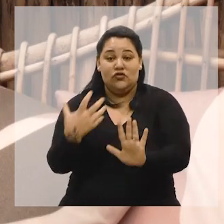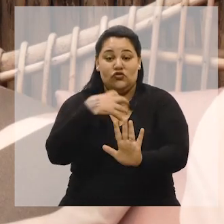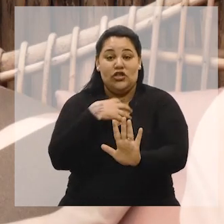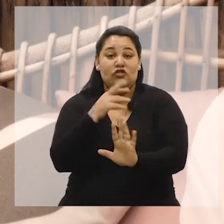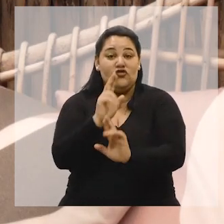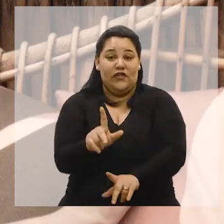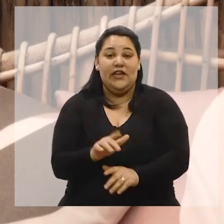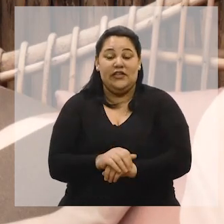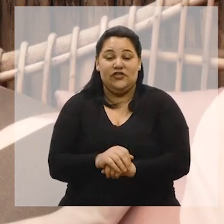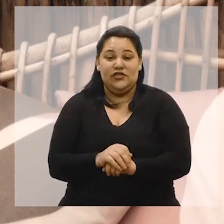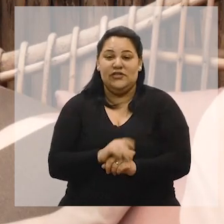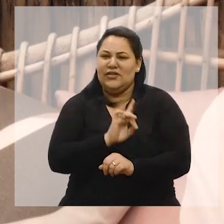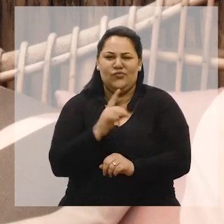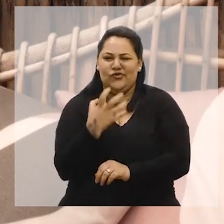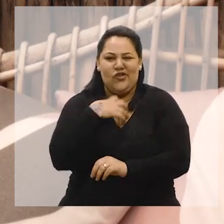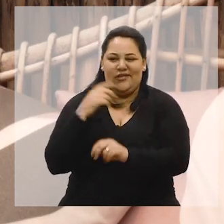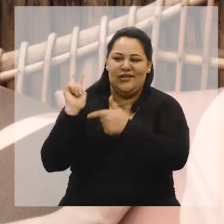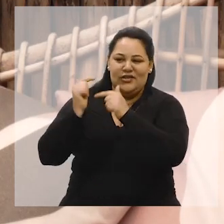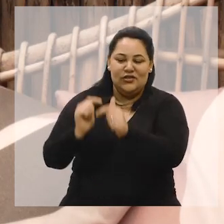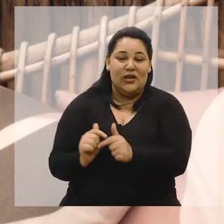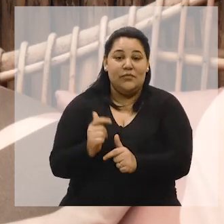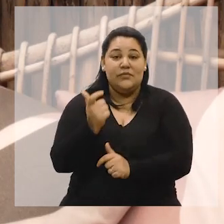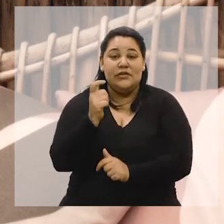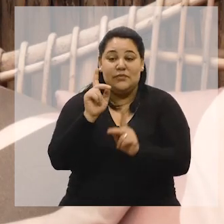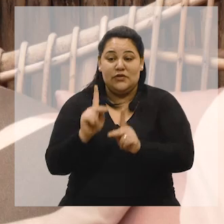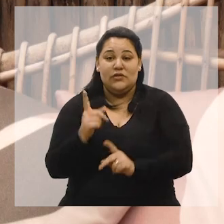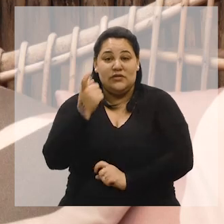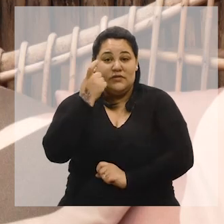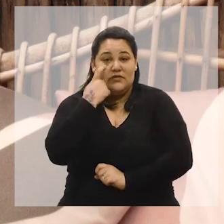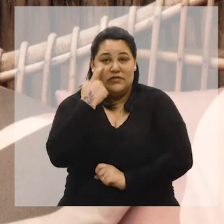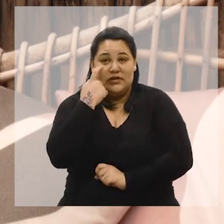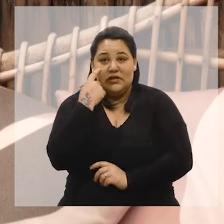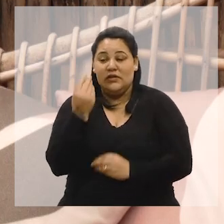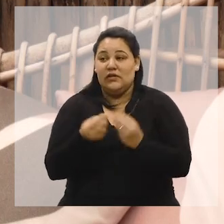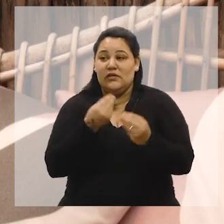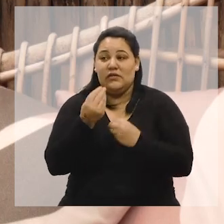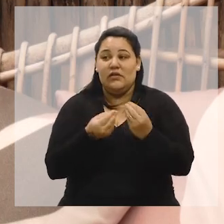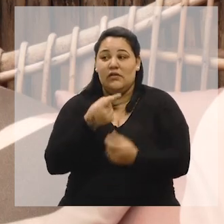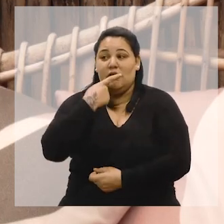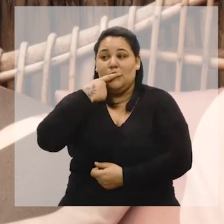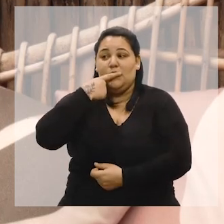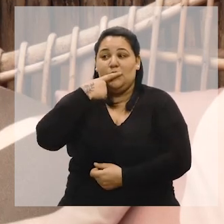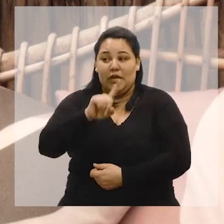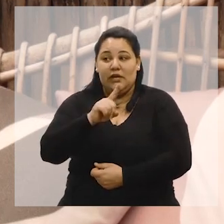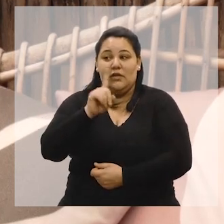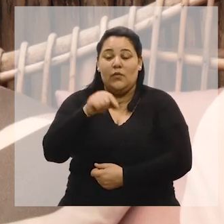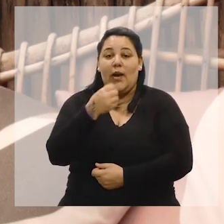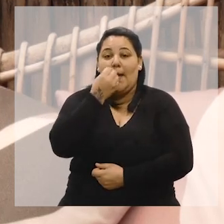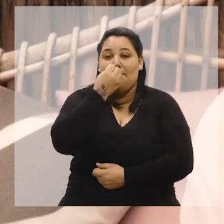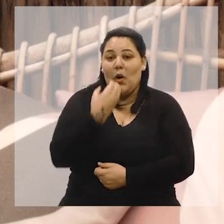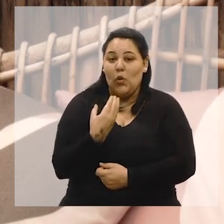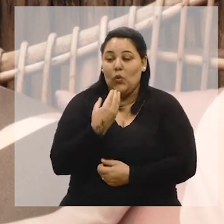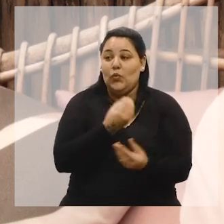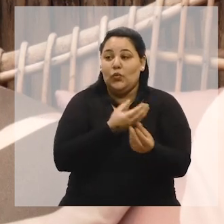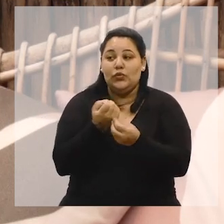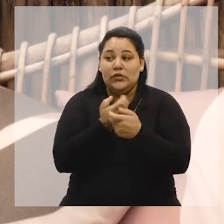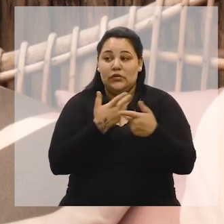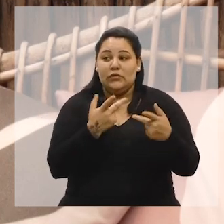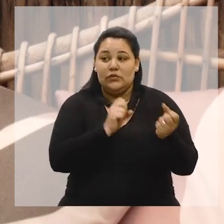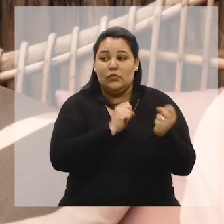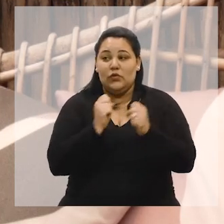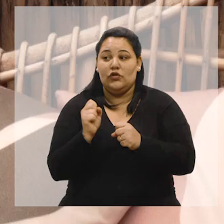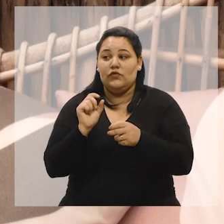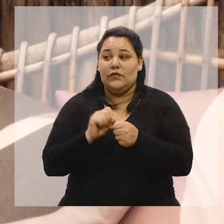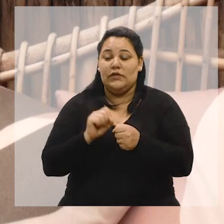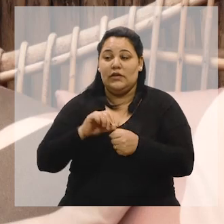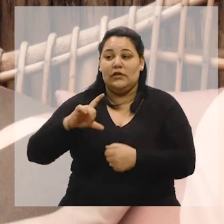do tradicional, assim, né? Para as pessoas verem o quanto o pinhão é versátil, quanta coisa dá para fazer. E foi um